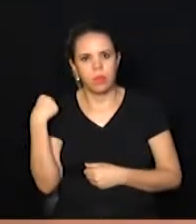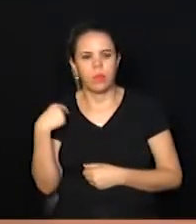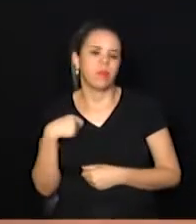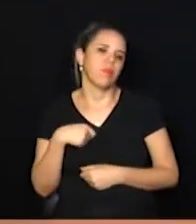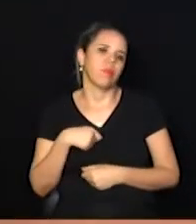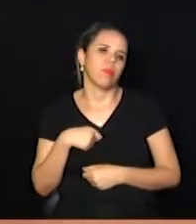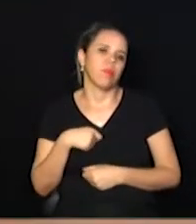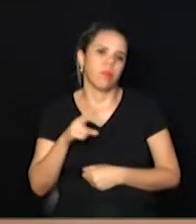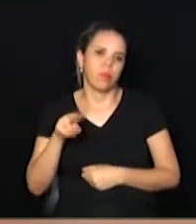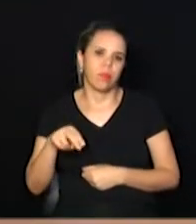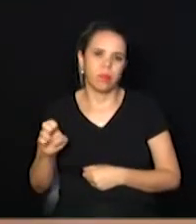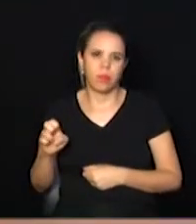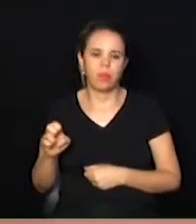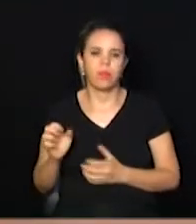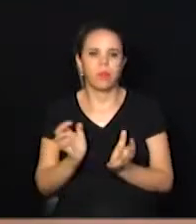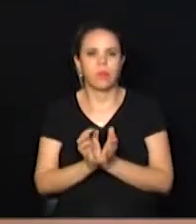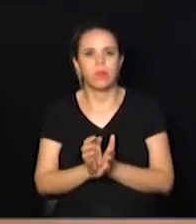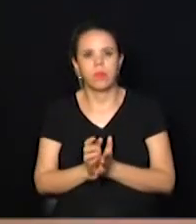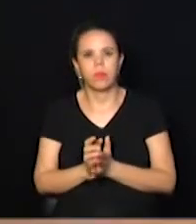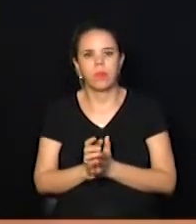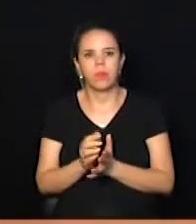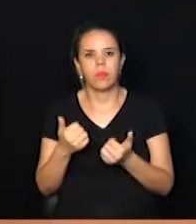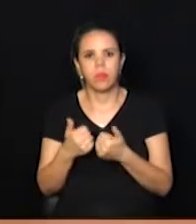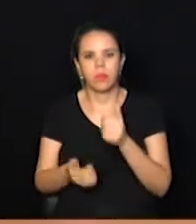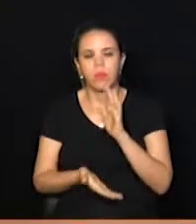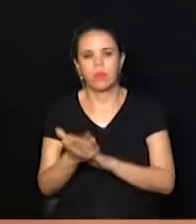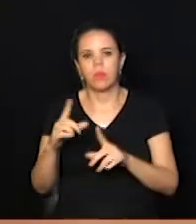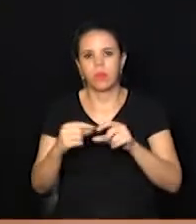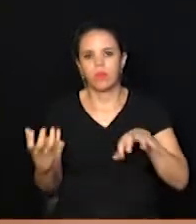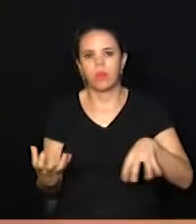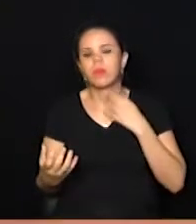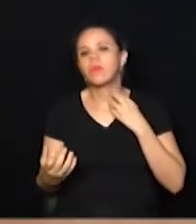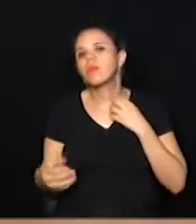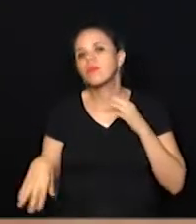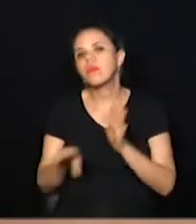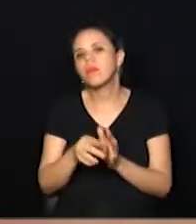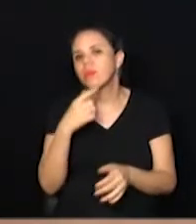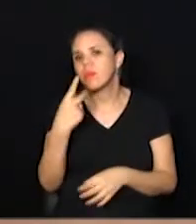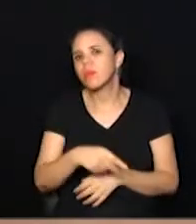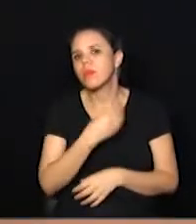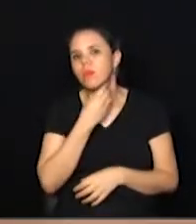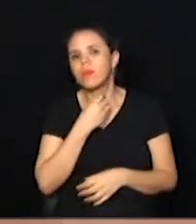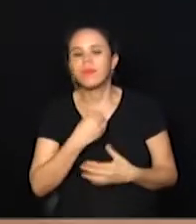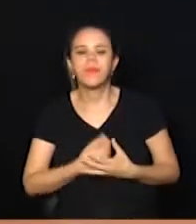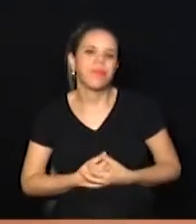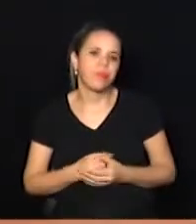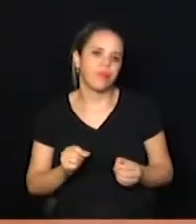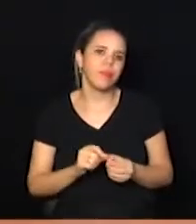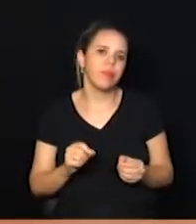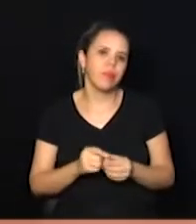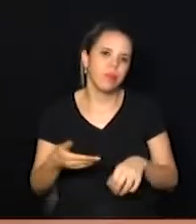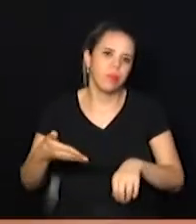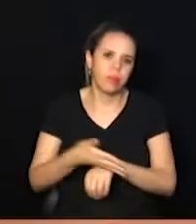executiva da Uni, e o ônibus que ia de Brasília para São Paulo parava em Campinas, né, para fazer a